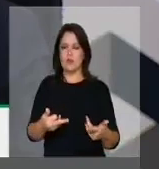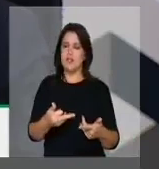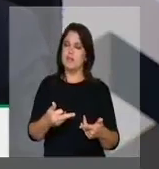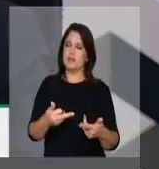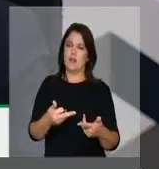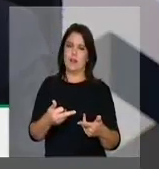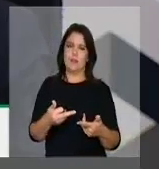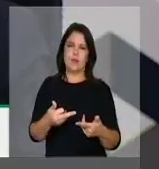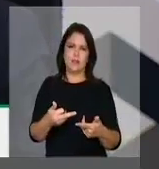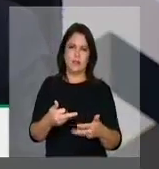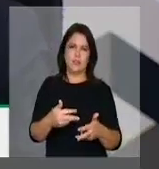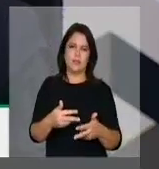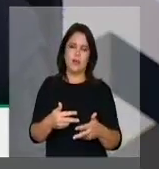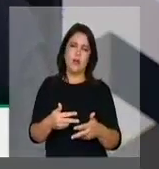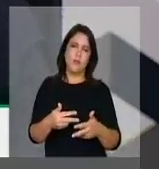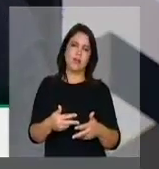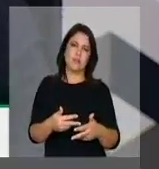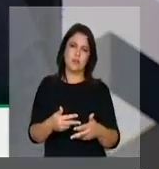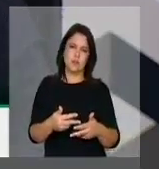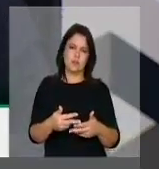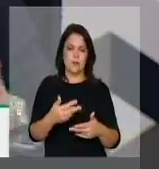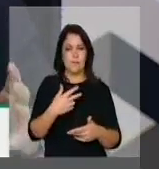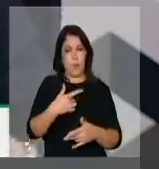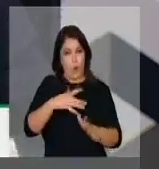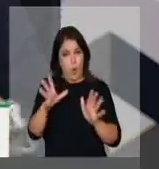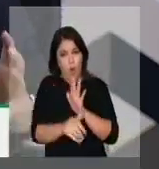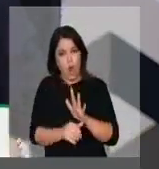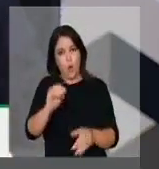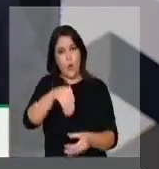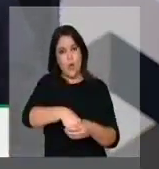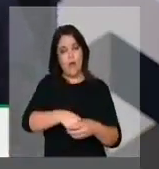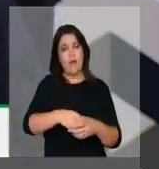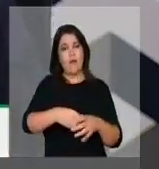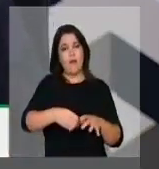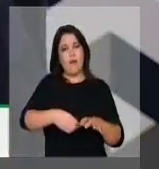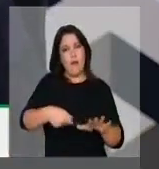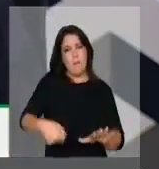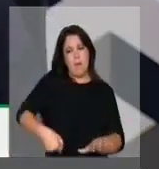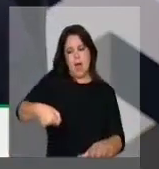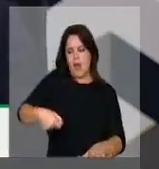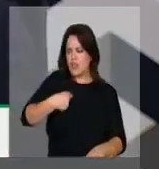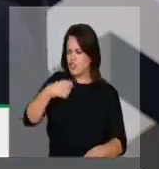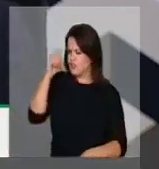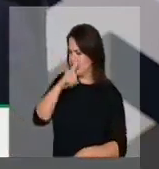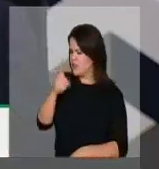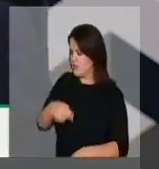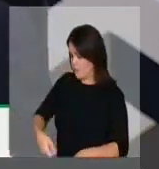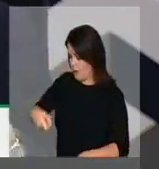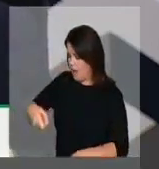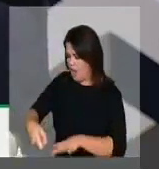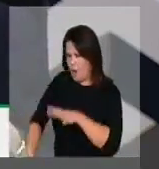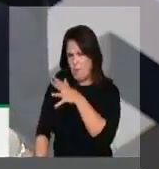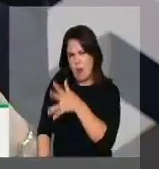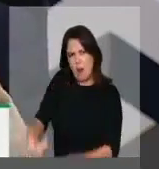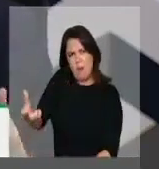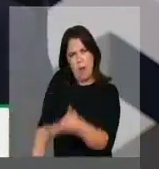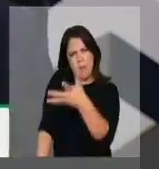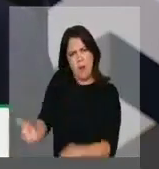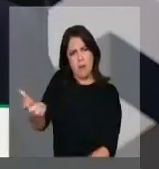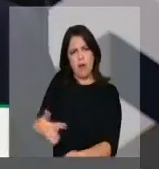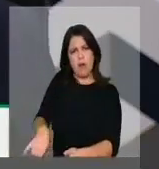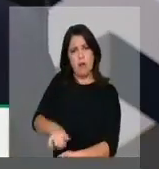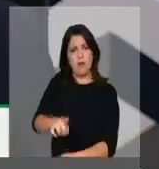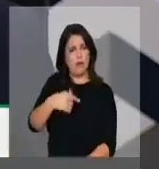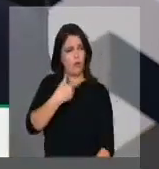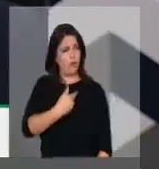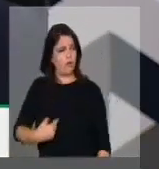degenerativa do gênero humano, para roubar com menos dificuldade. E isso tudo